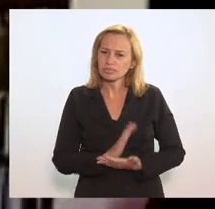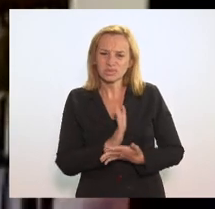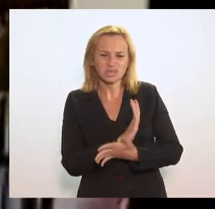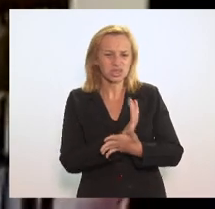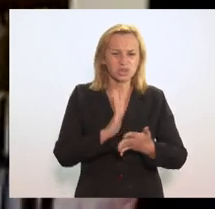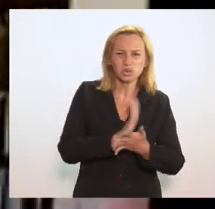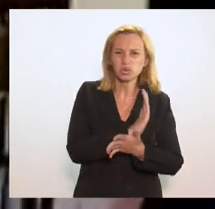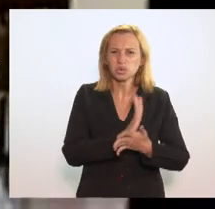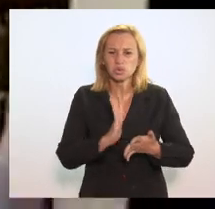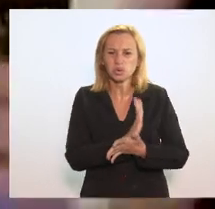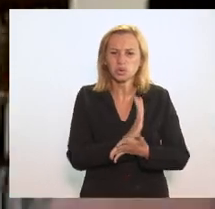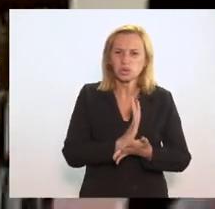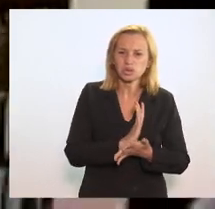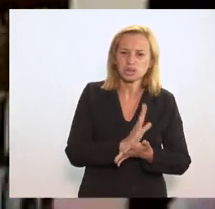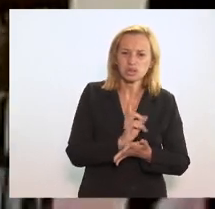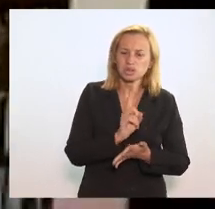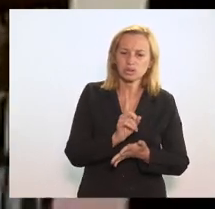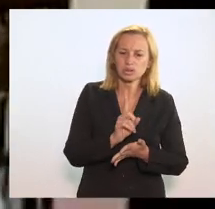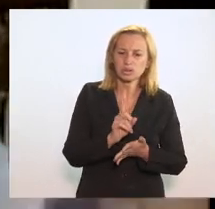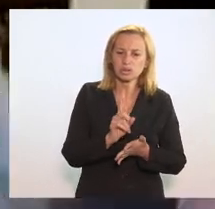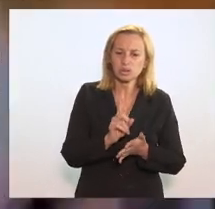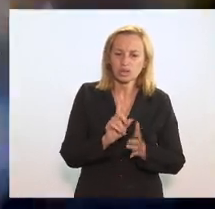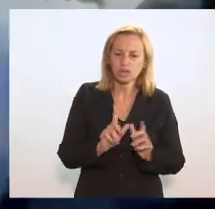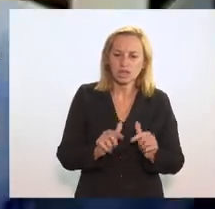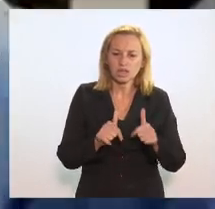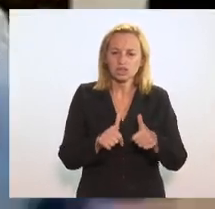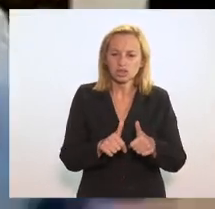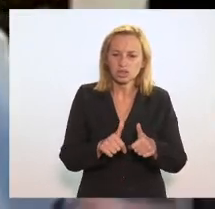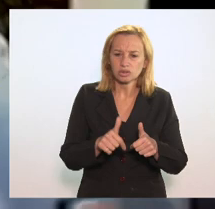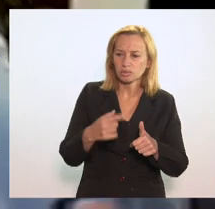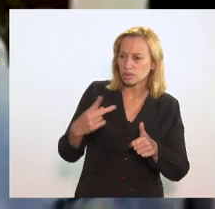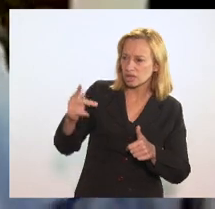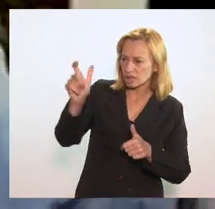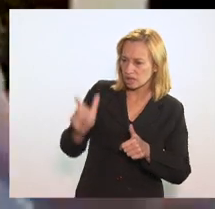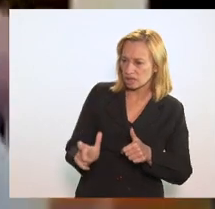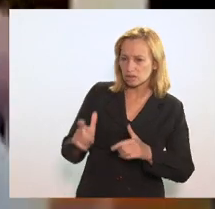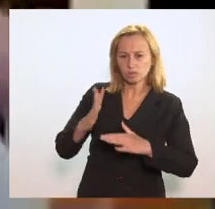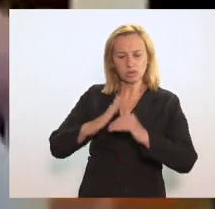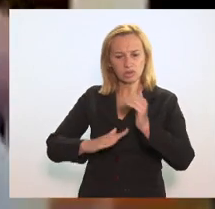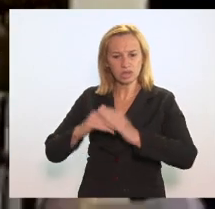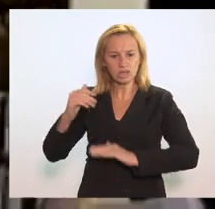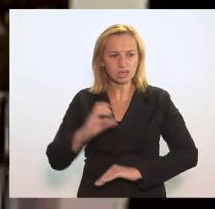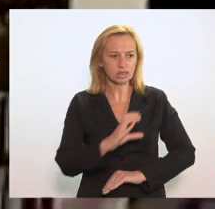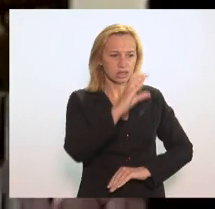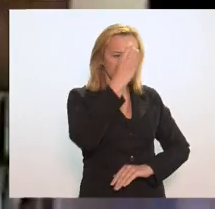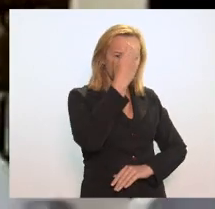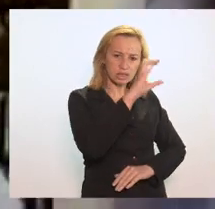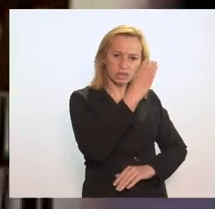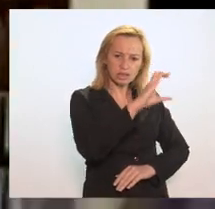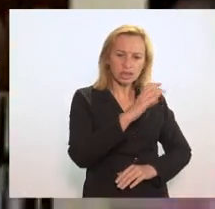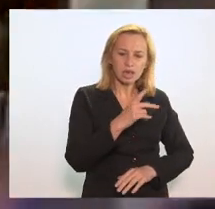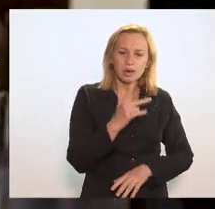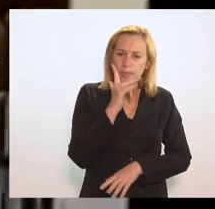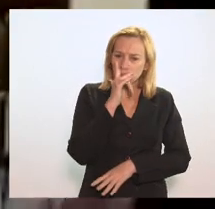são tratadas por esses profissionais, pelos cientistas. Parece que os